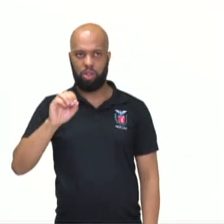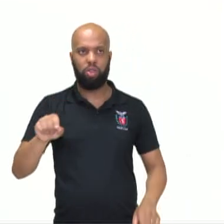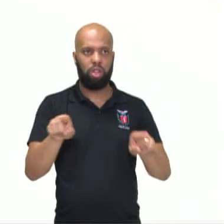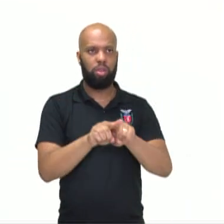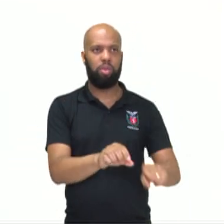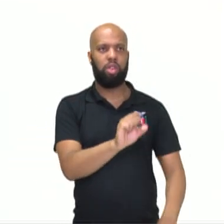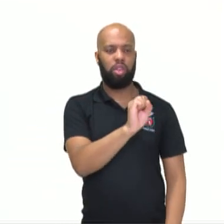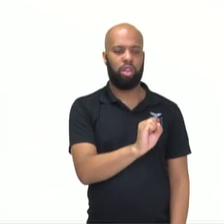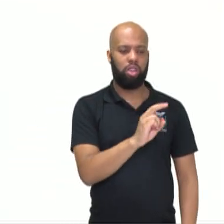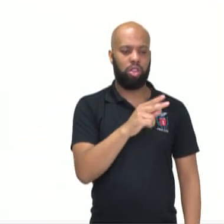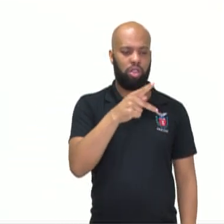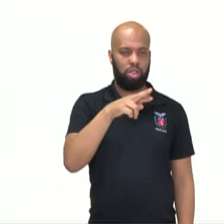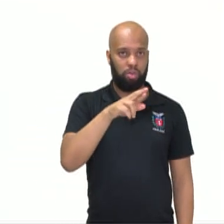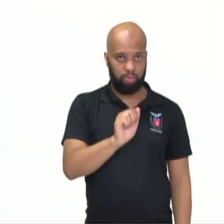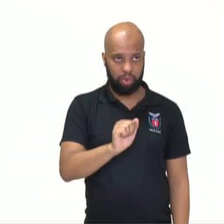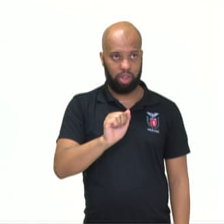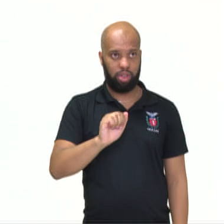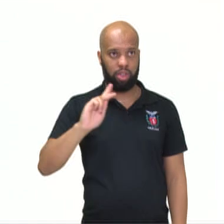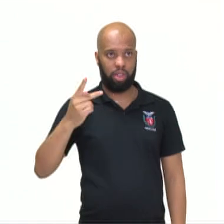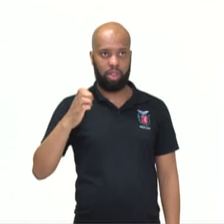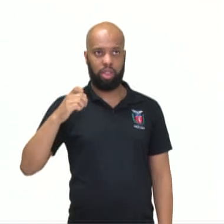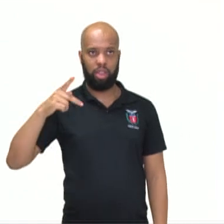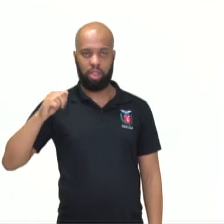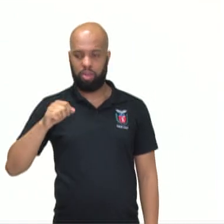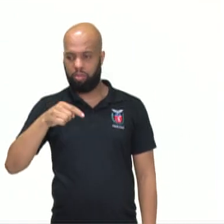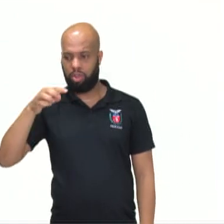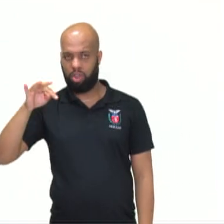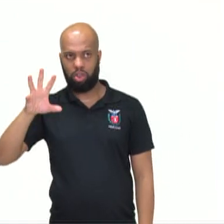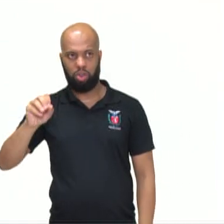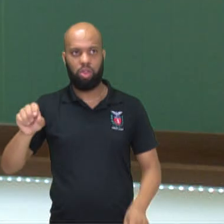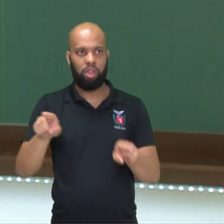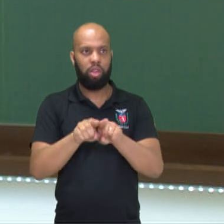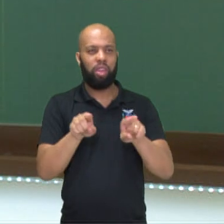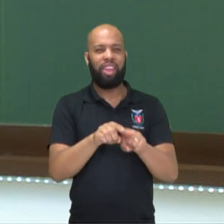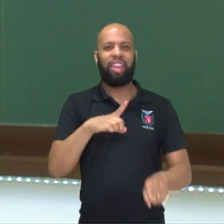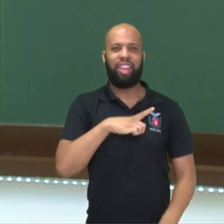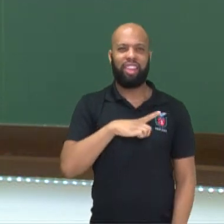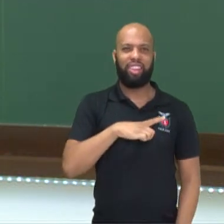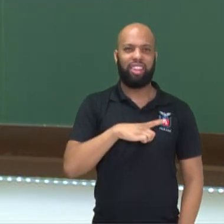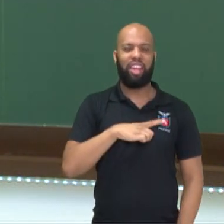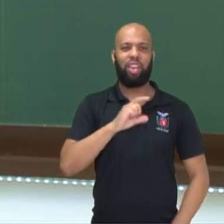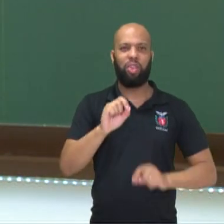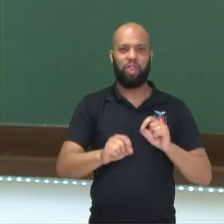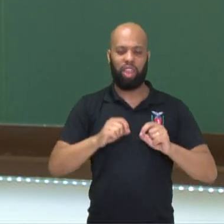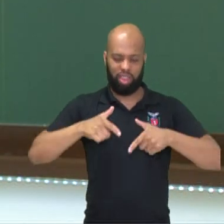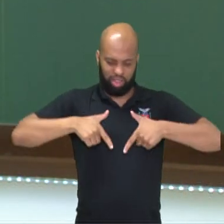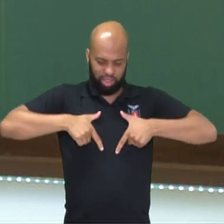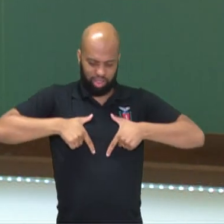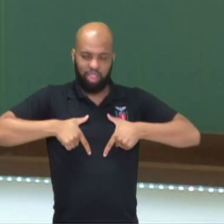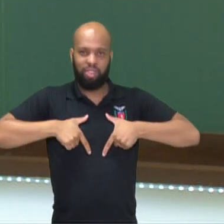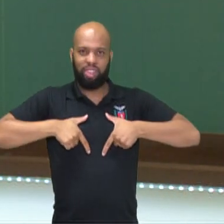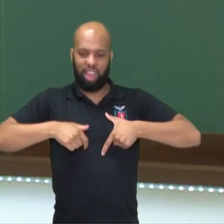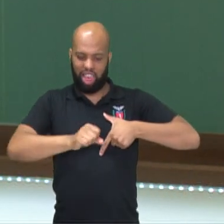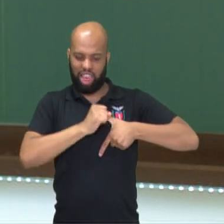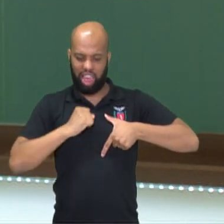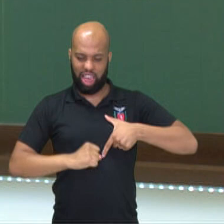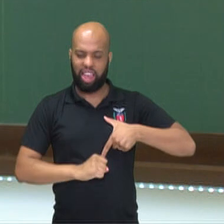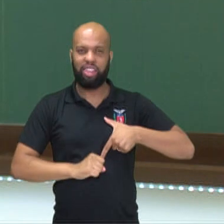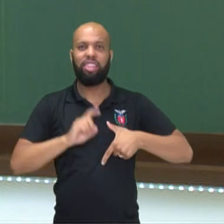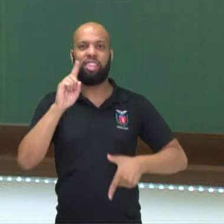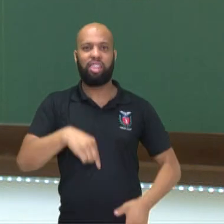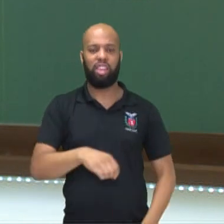supra-hepático. Temos outras. Super-homem, olha aí, né? Quem gosta de quadrinhos, quem gosta de